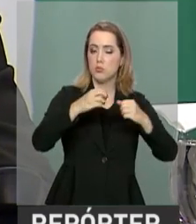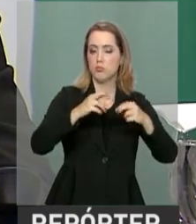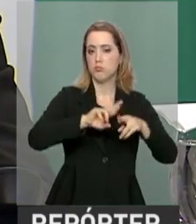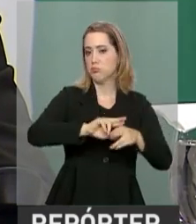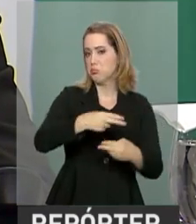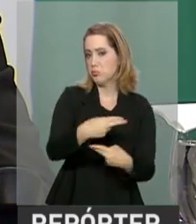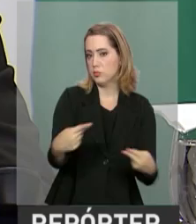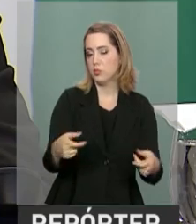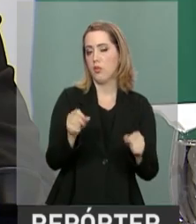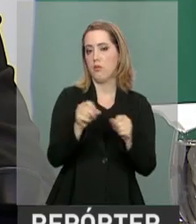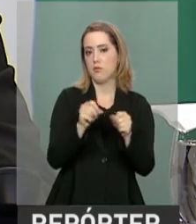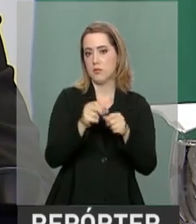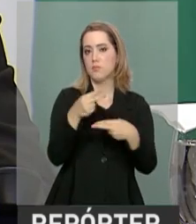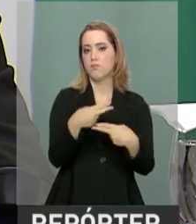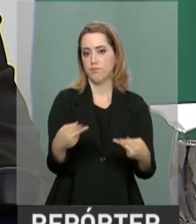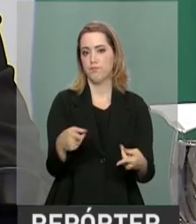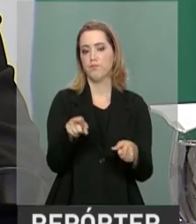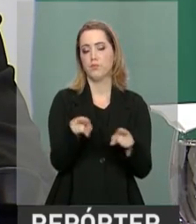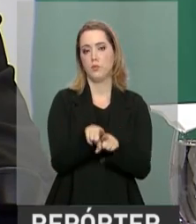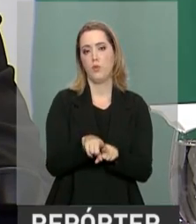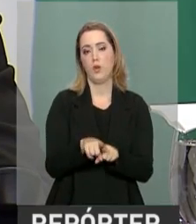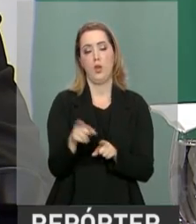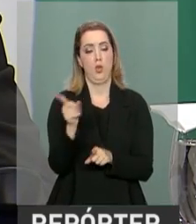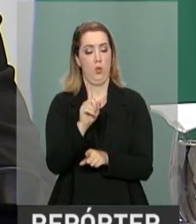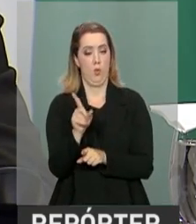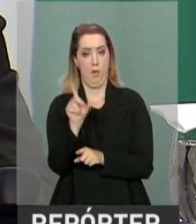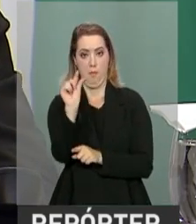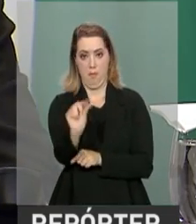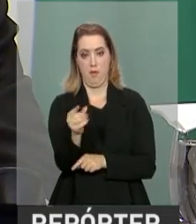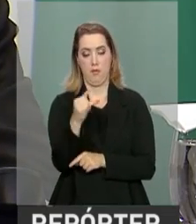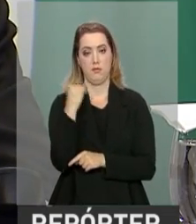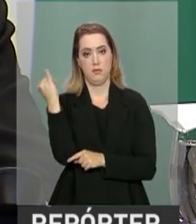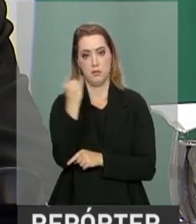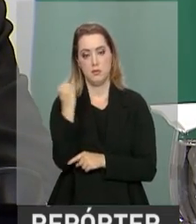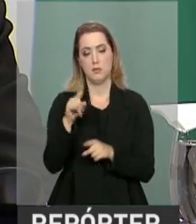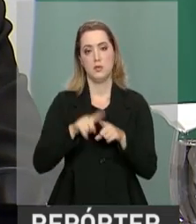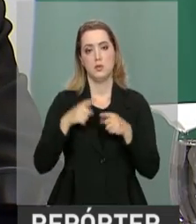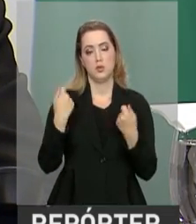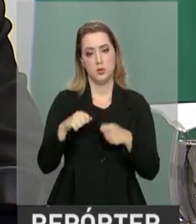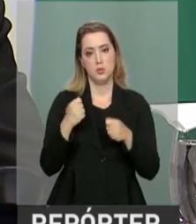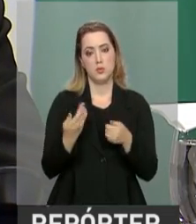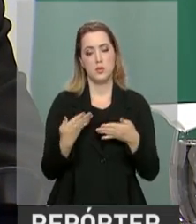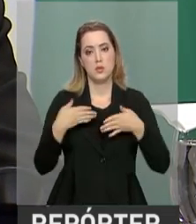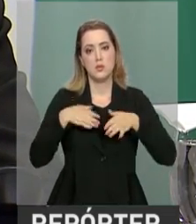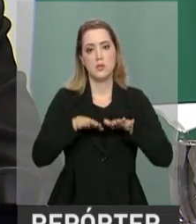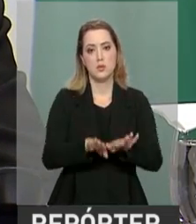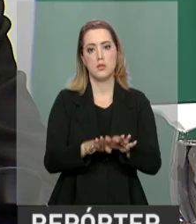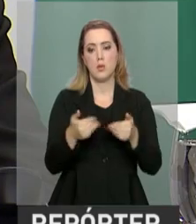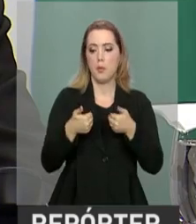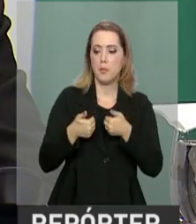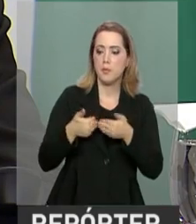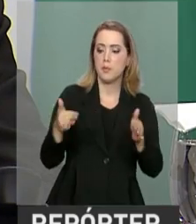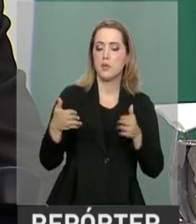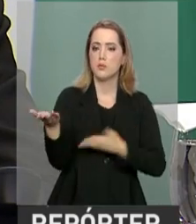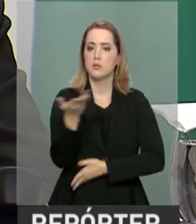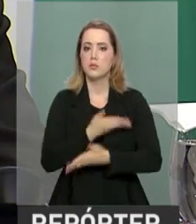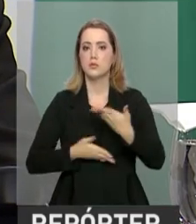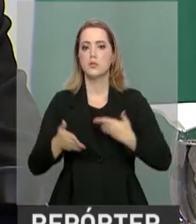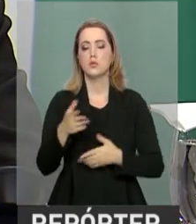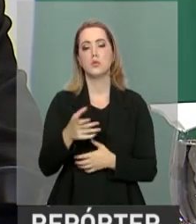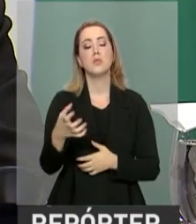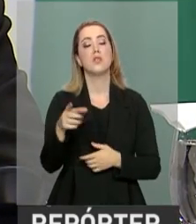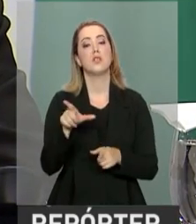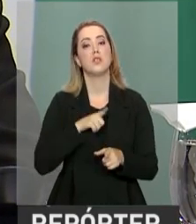nacionais e não menos importante tem de incluir a abertura de mercados que façam